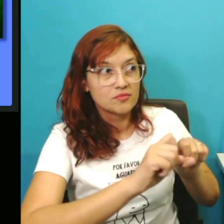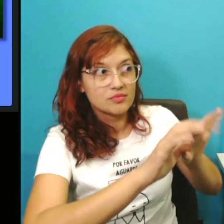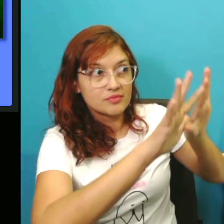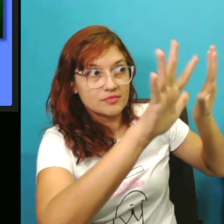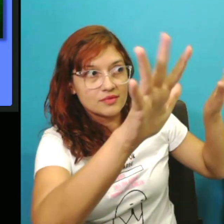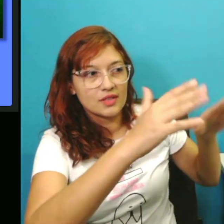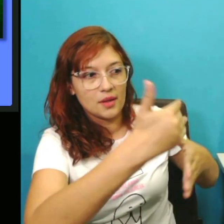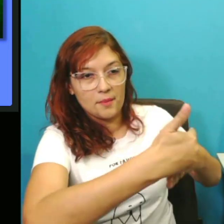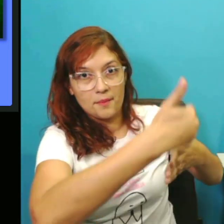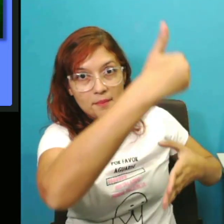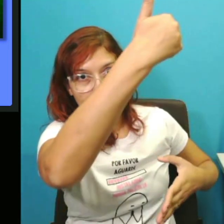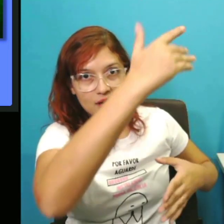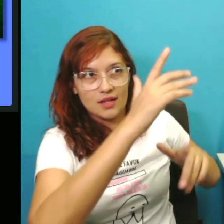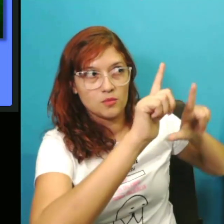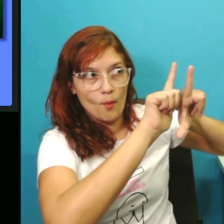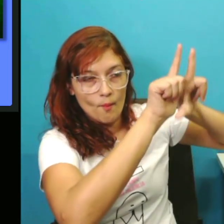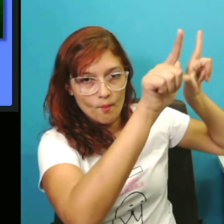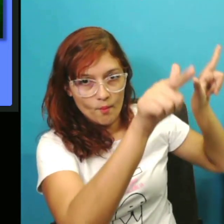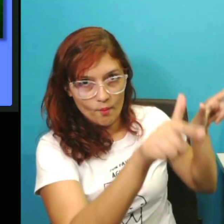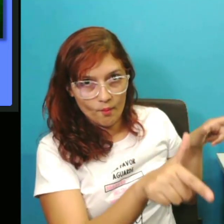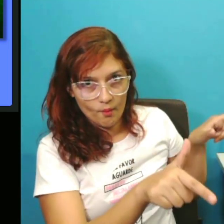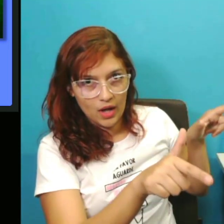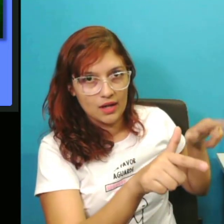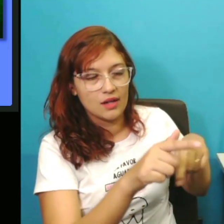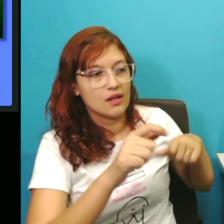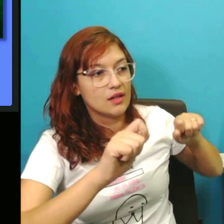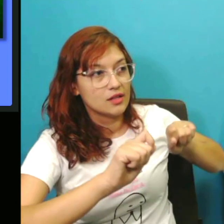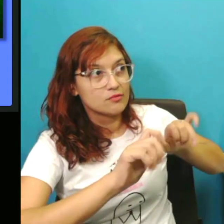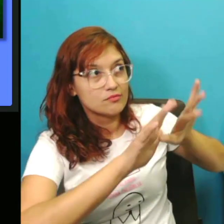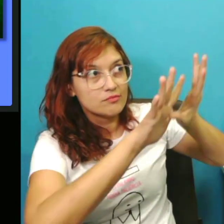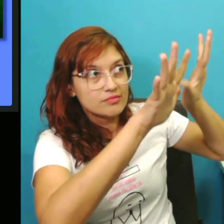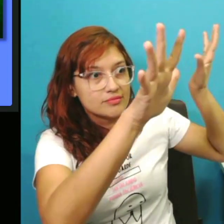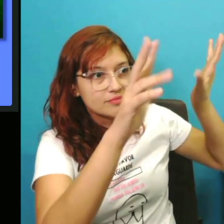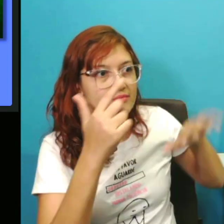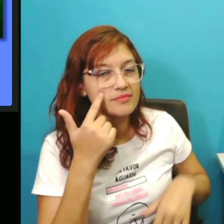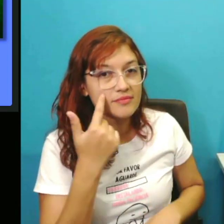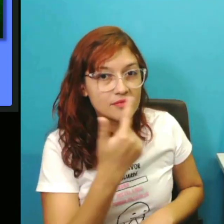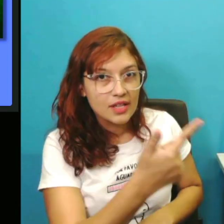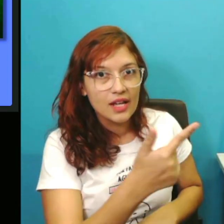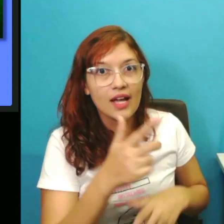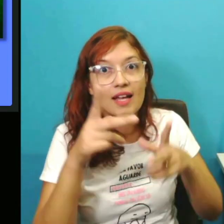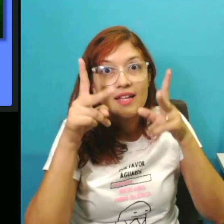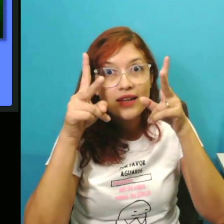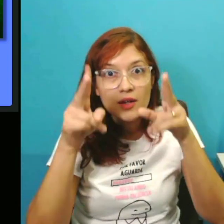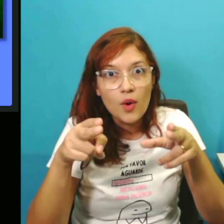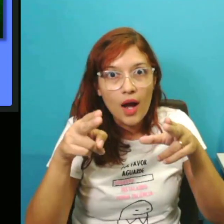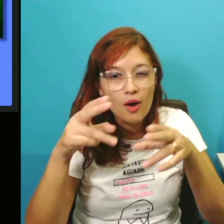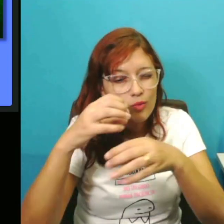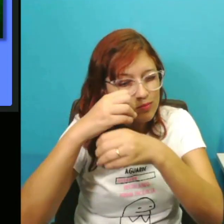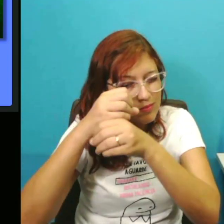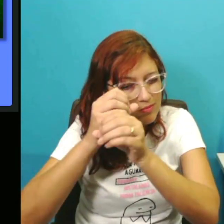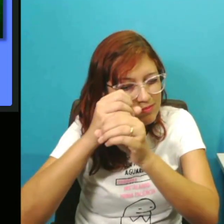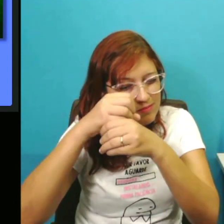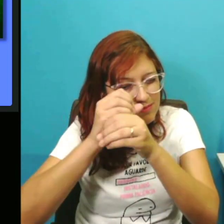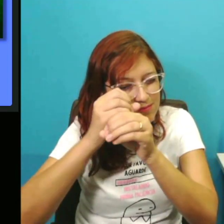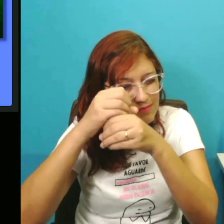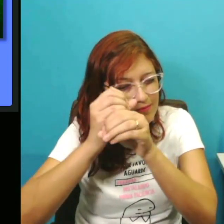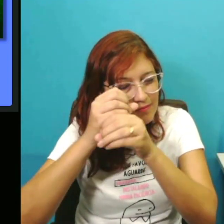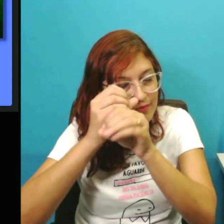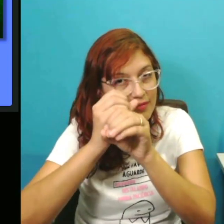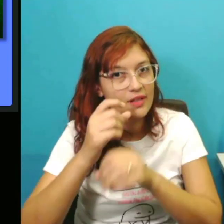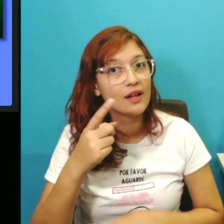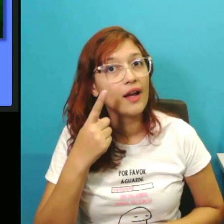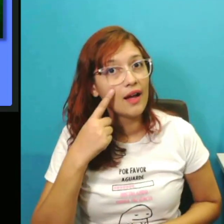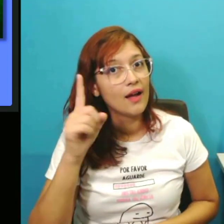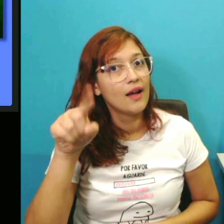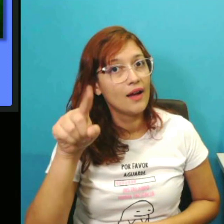O laser vai incidir diretamente nessa gota de água e ela vai projetar na parede, como se